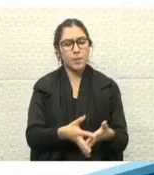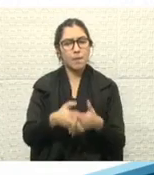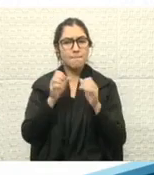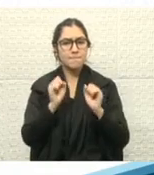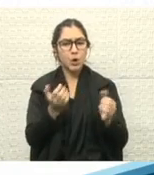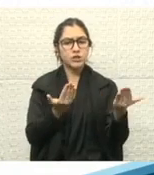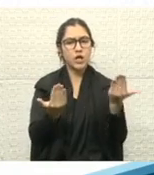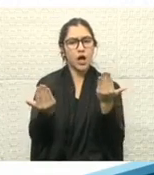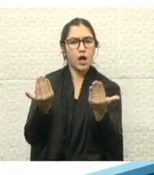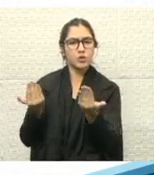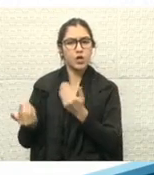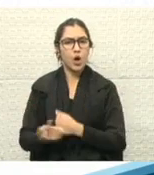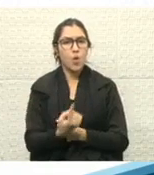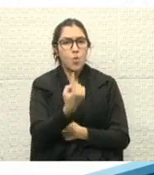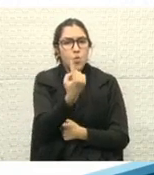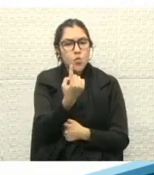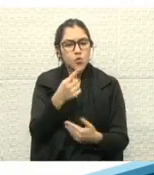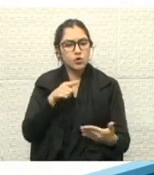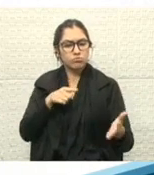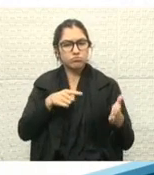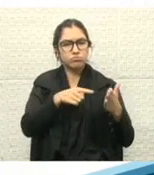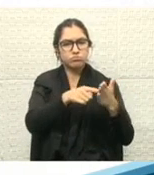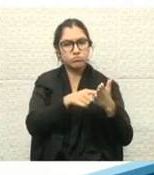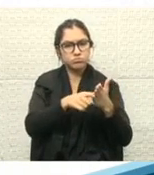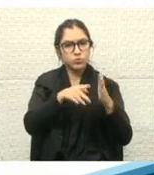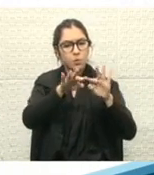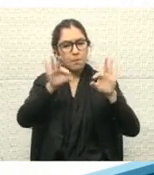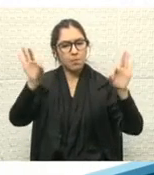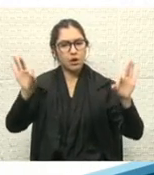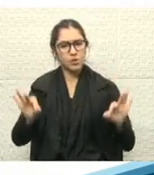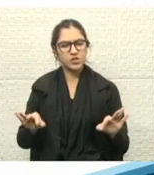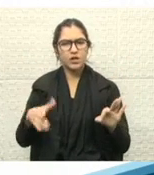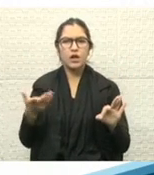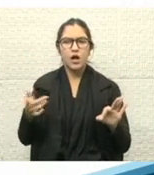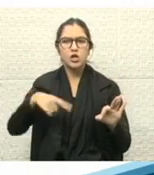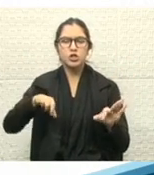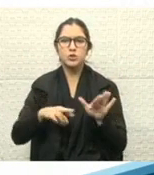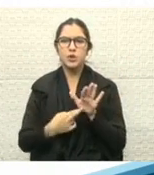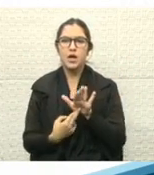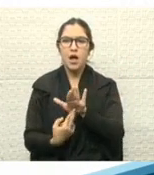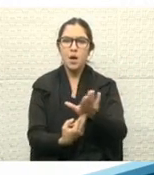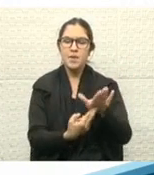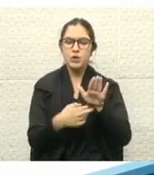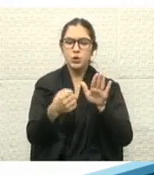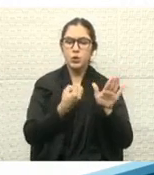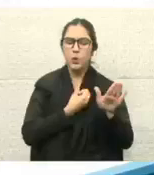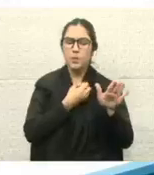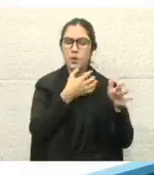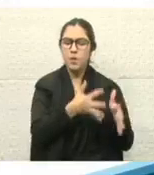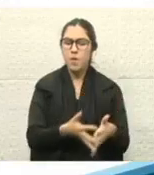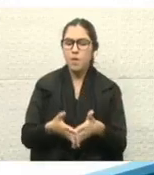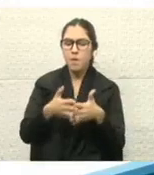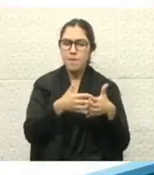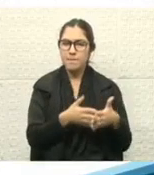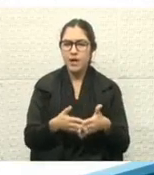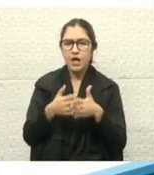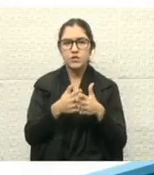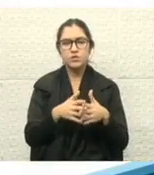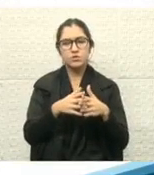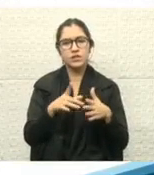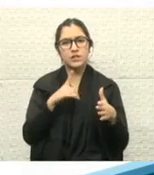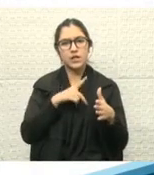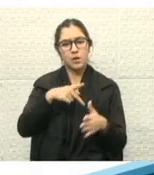ser associado a um único ponto do plano. Então, nós representamos os números complexos no